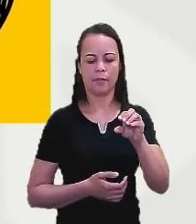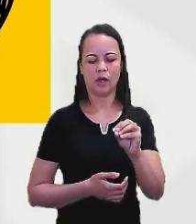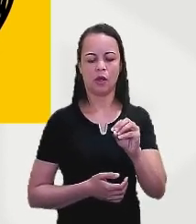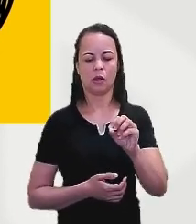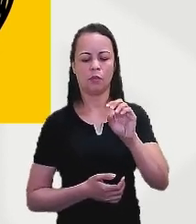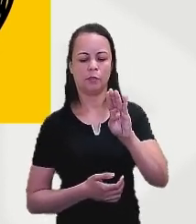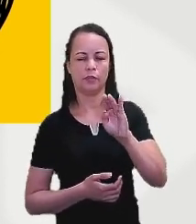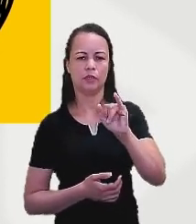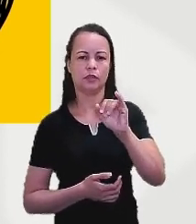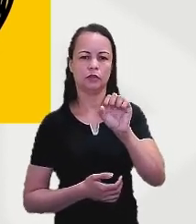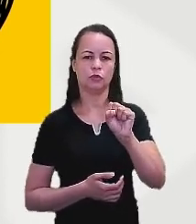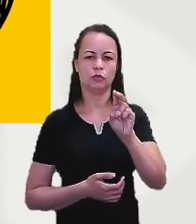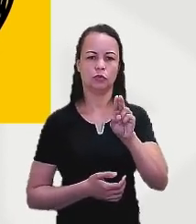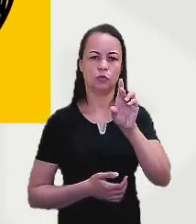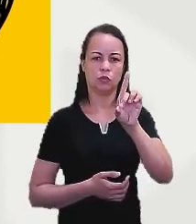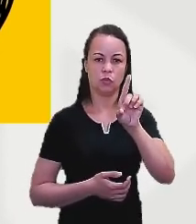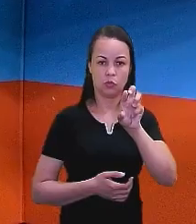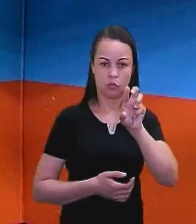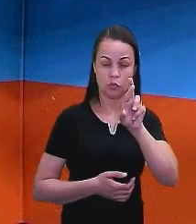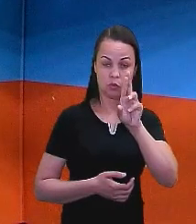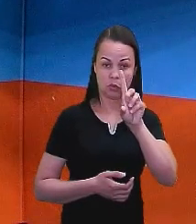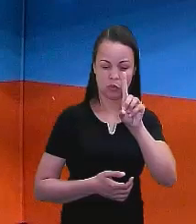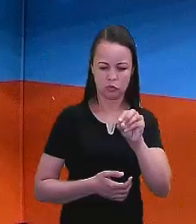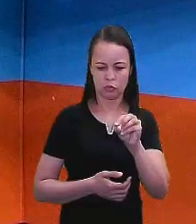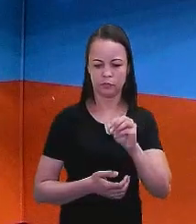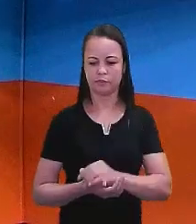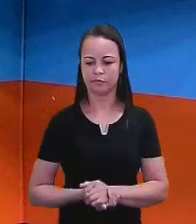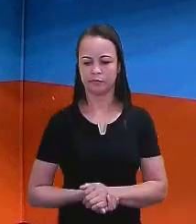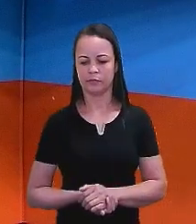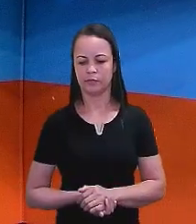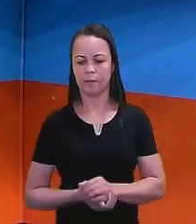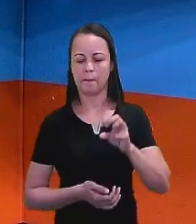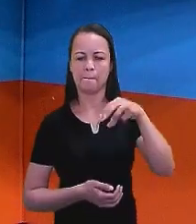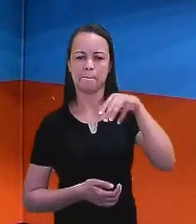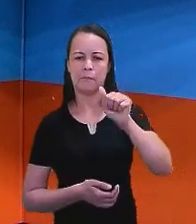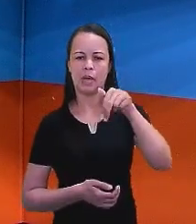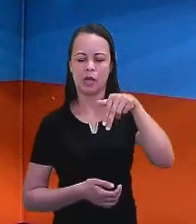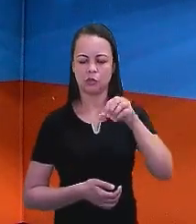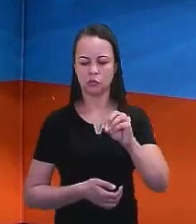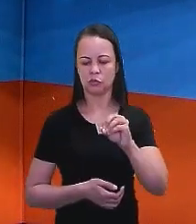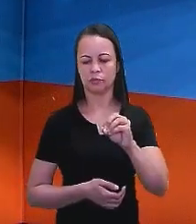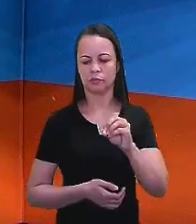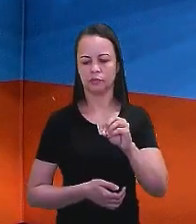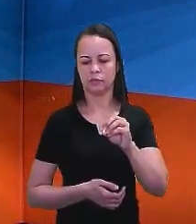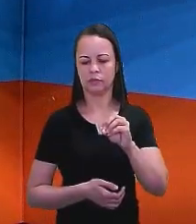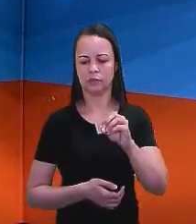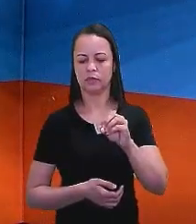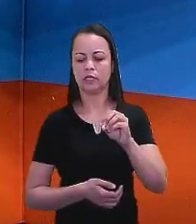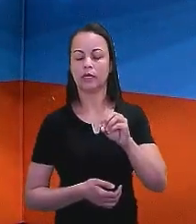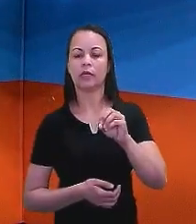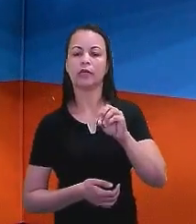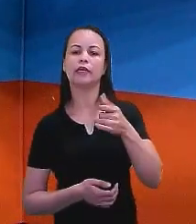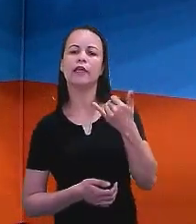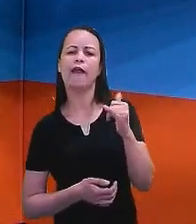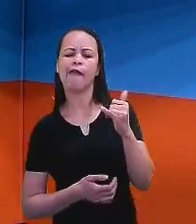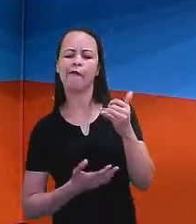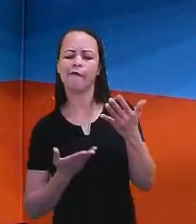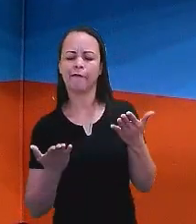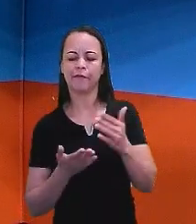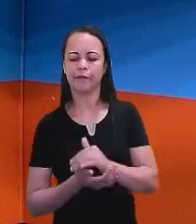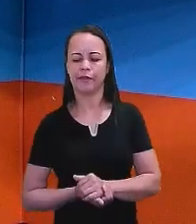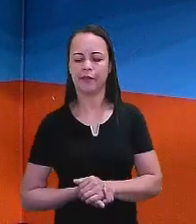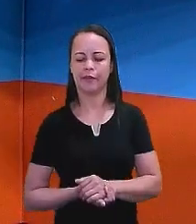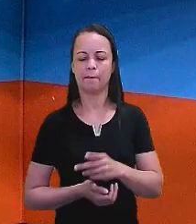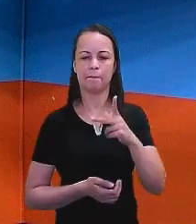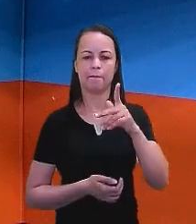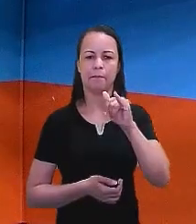aí, cria? Isso aí, gente, é uma mistura, é uma variação linguística muito